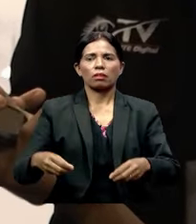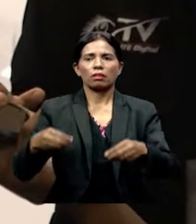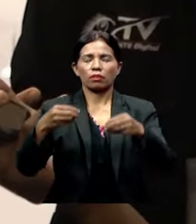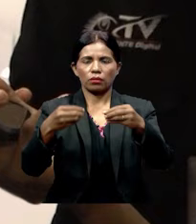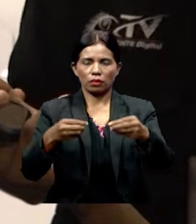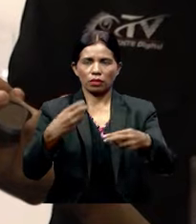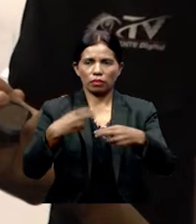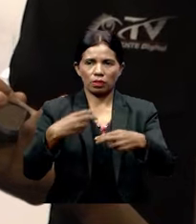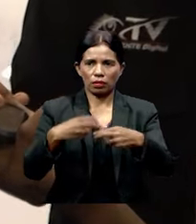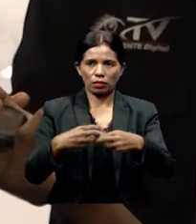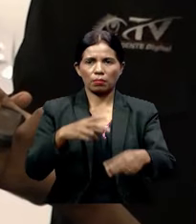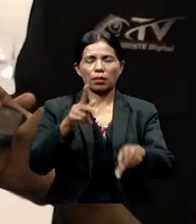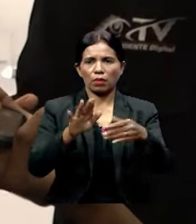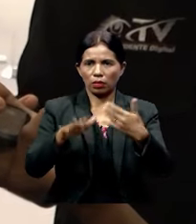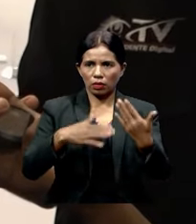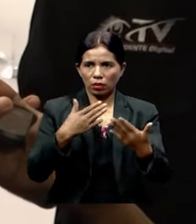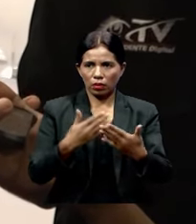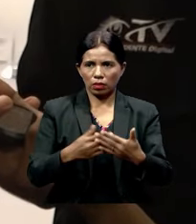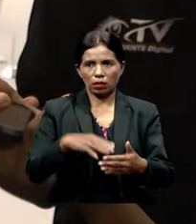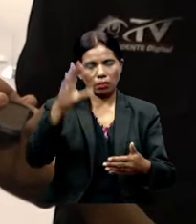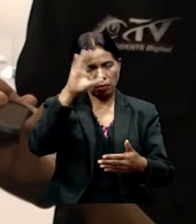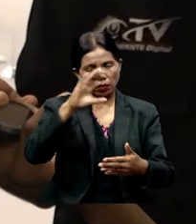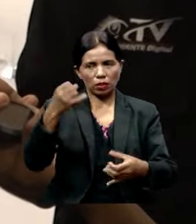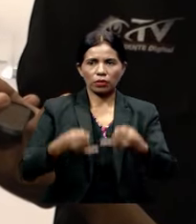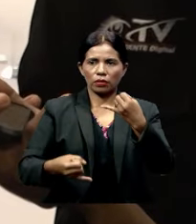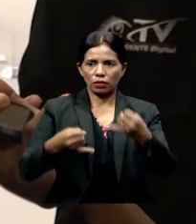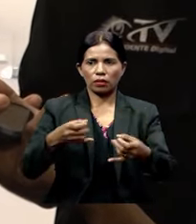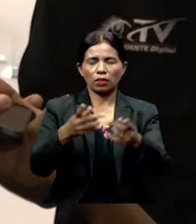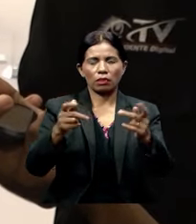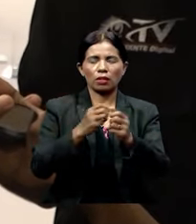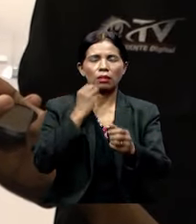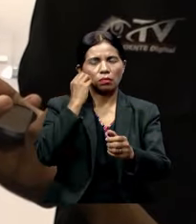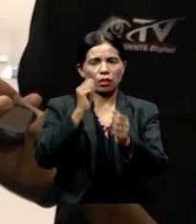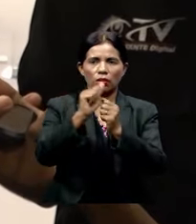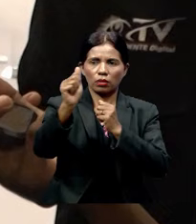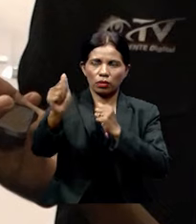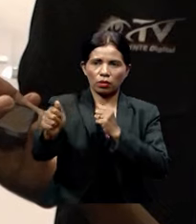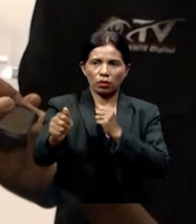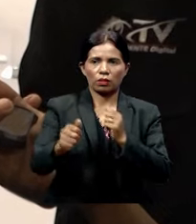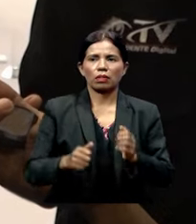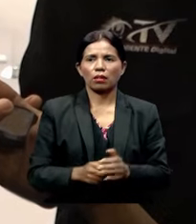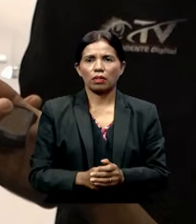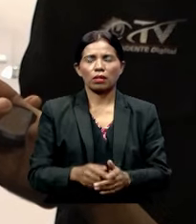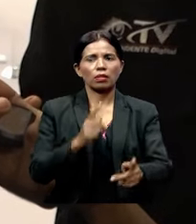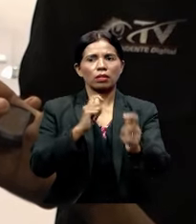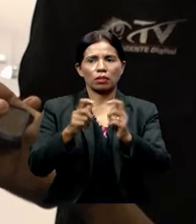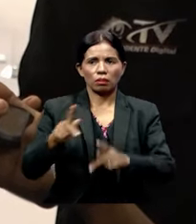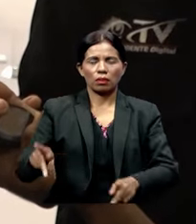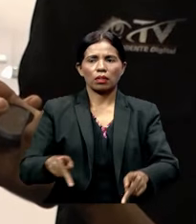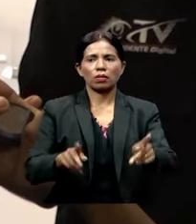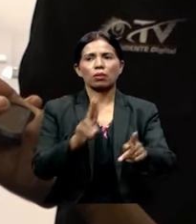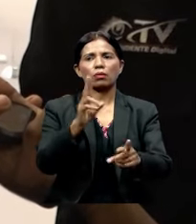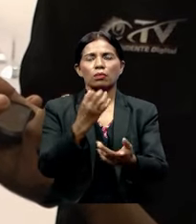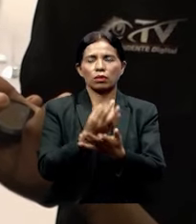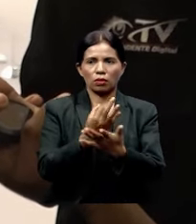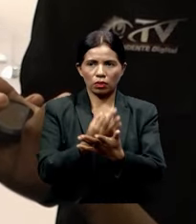iha itanya povo. Ida nebe ke buka justisa tama sir thank you fatin dok da ruma sai transporte publiku uja osang